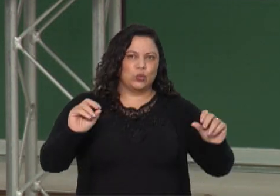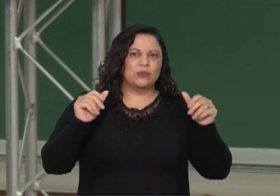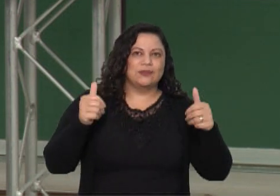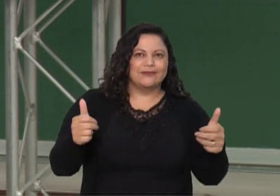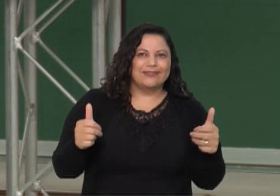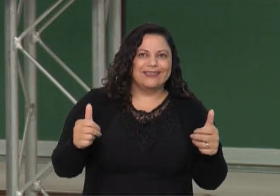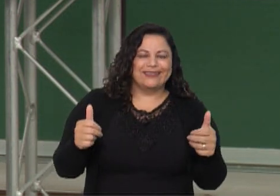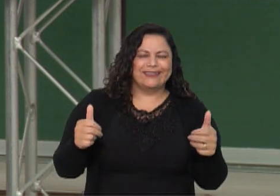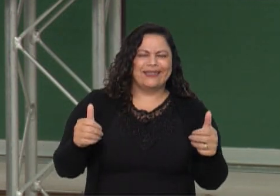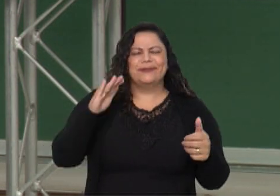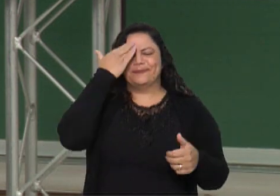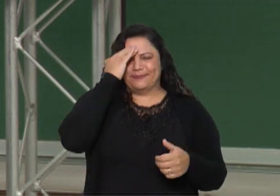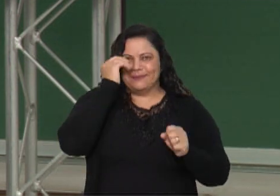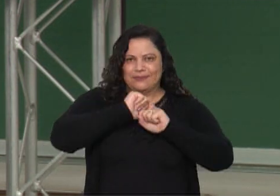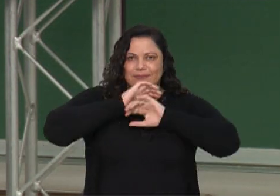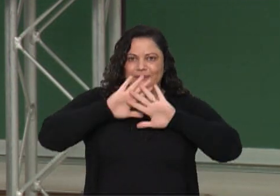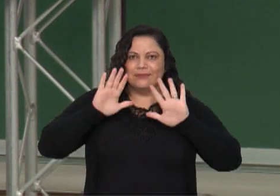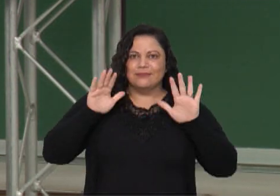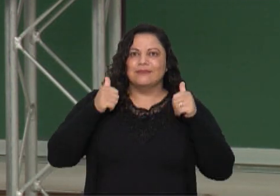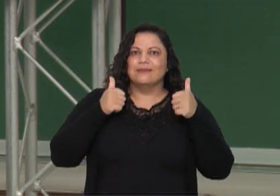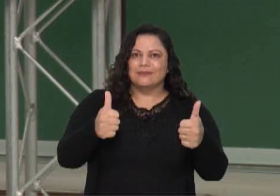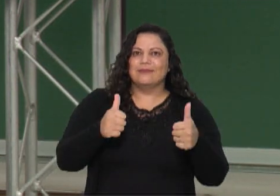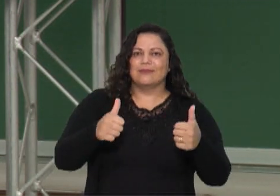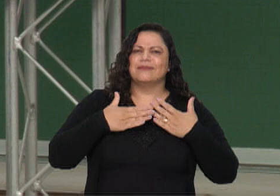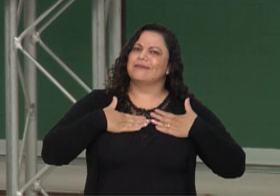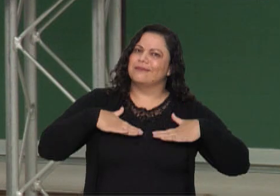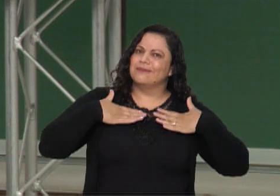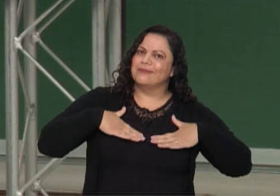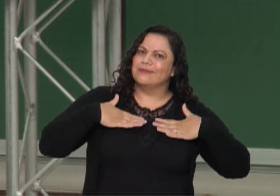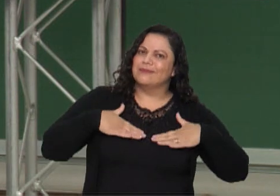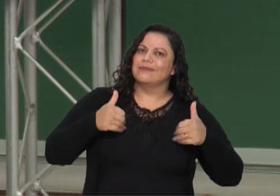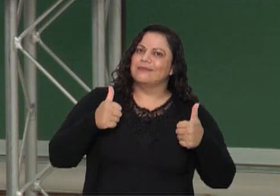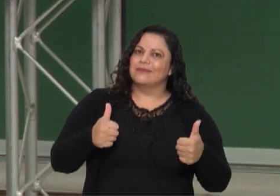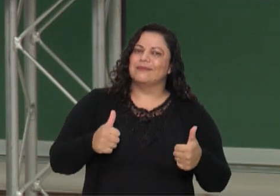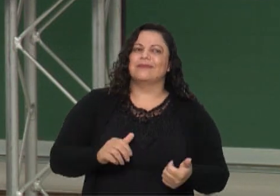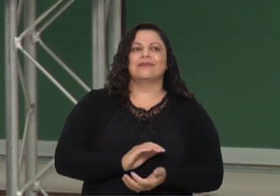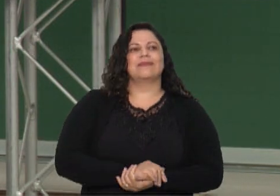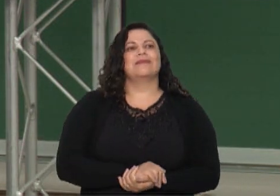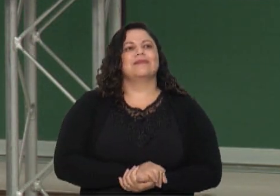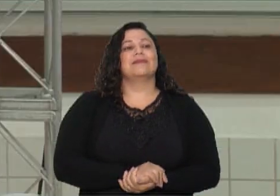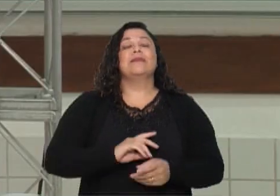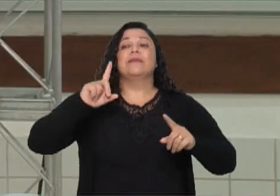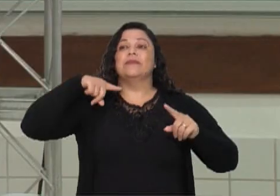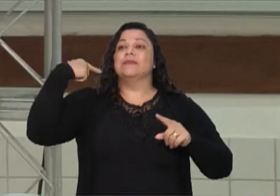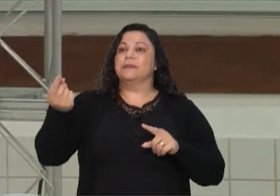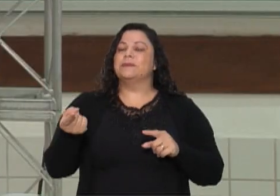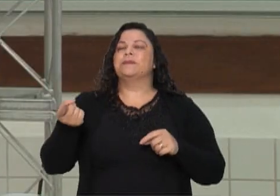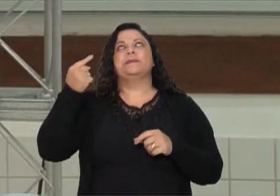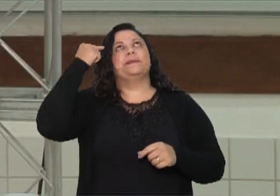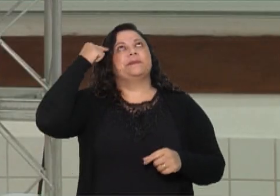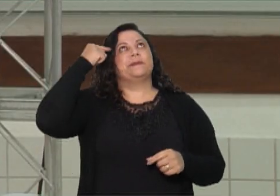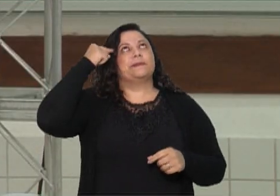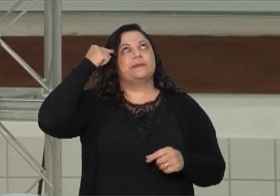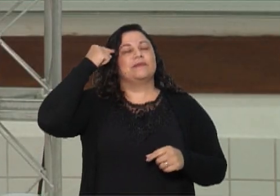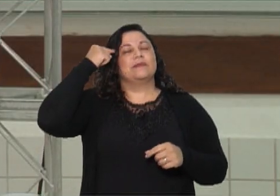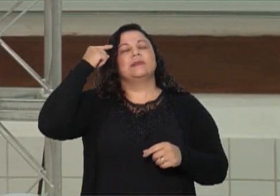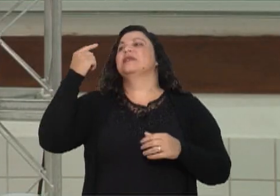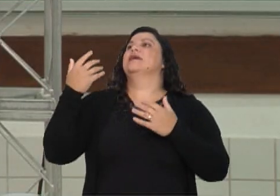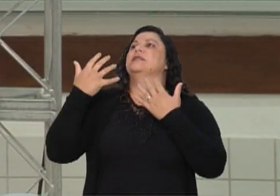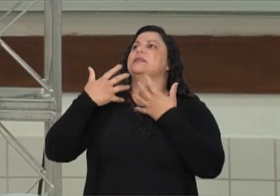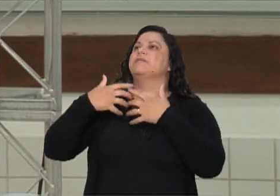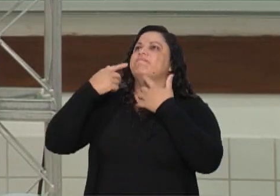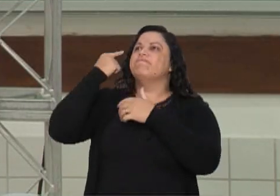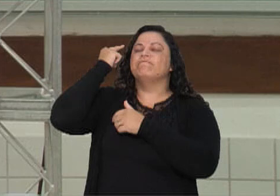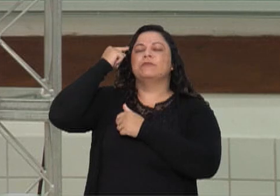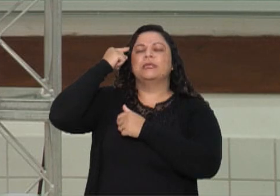ok? Ficou entendido isso? Tranquilo? Muito bem. Aí vem assim na minha cabeça e fala assim,